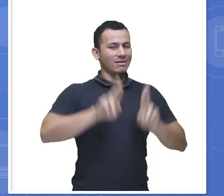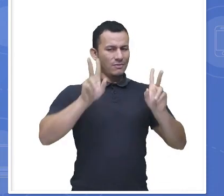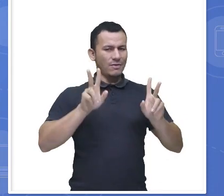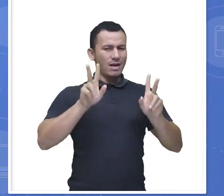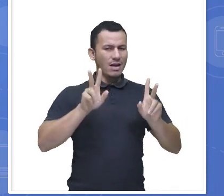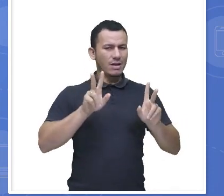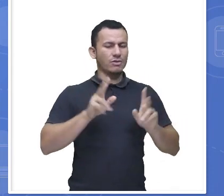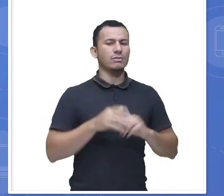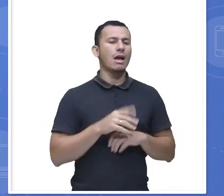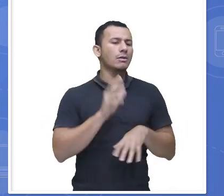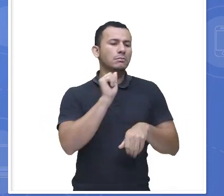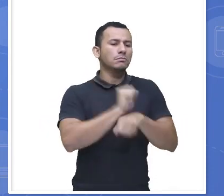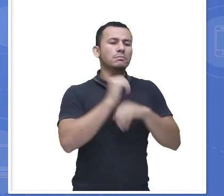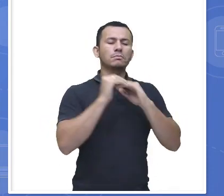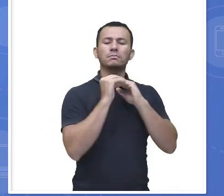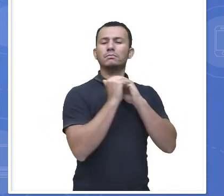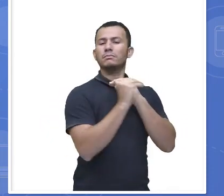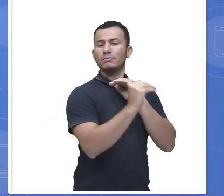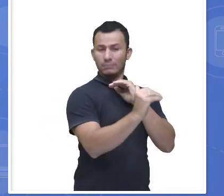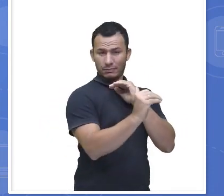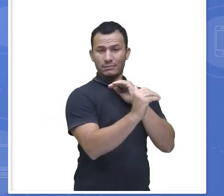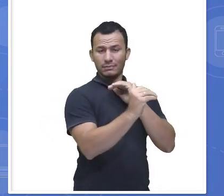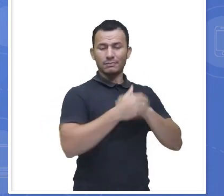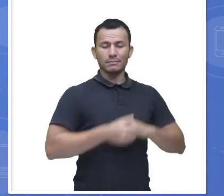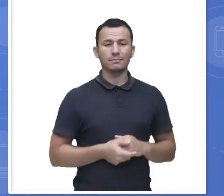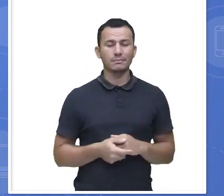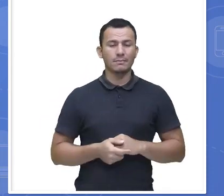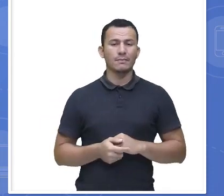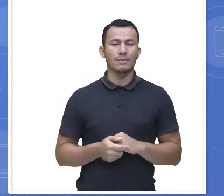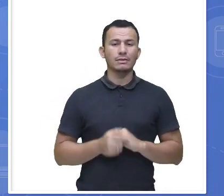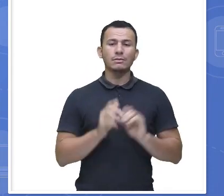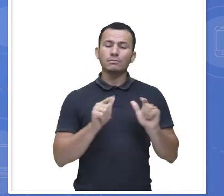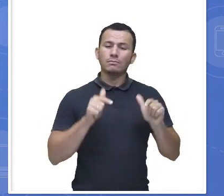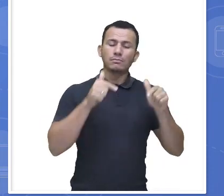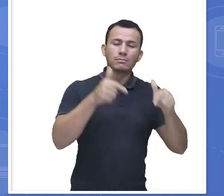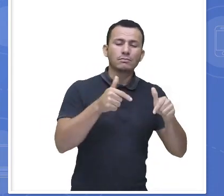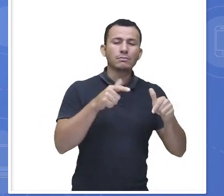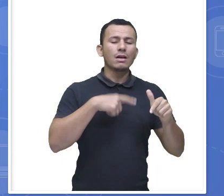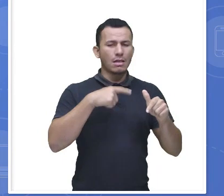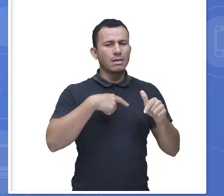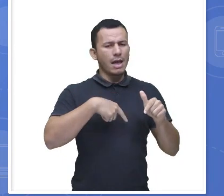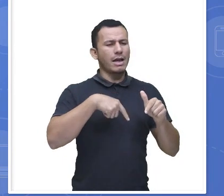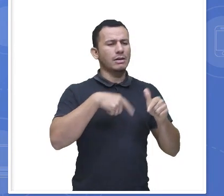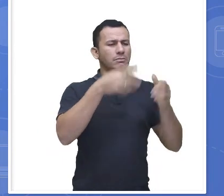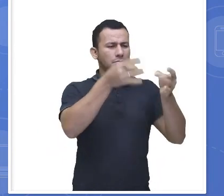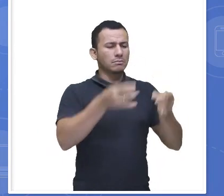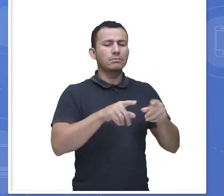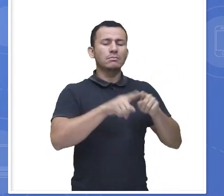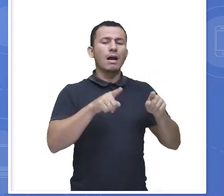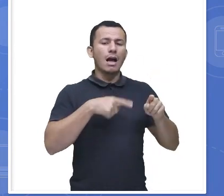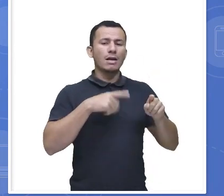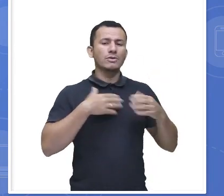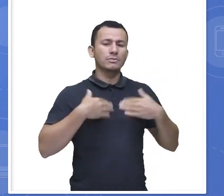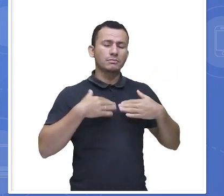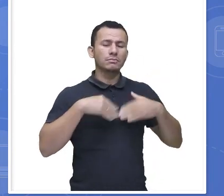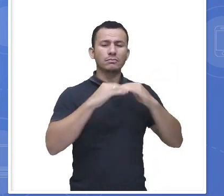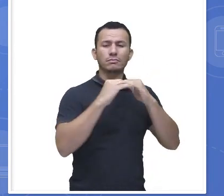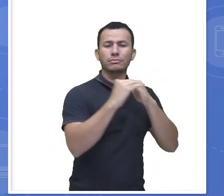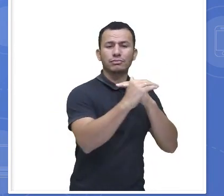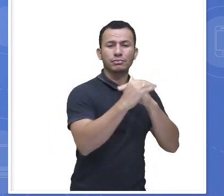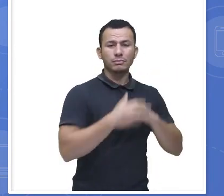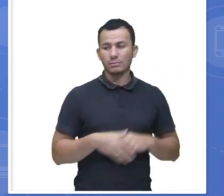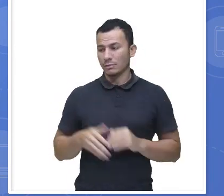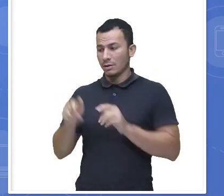se estivesse parado simultaneamente. O fato está descrito ali, mas simultaneamente. Na narração, você